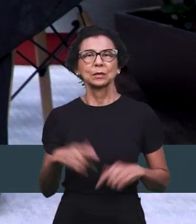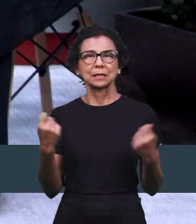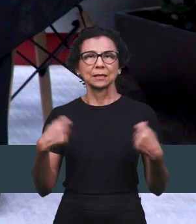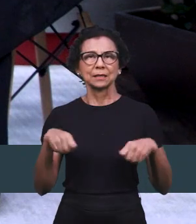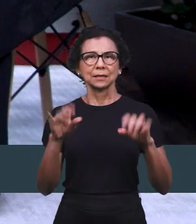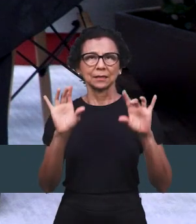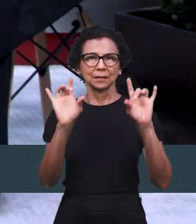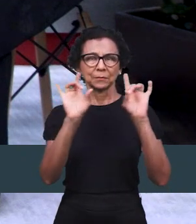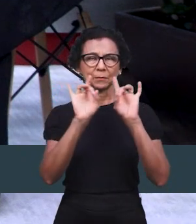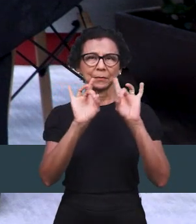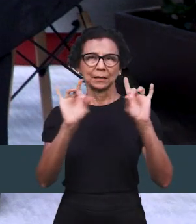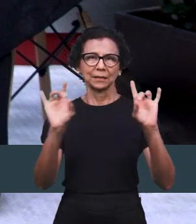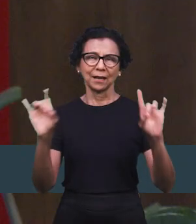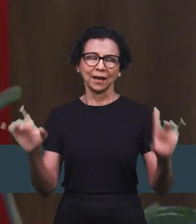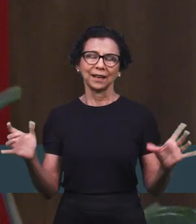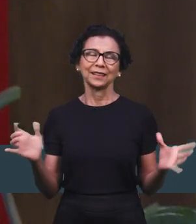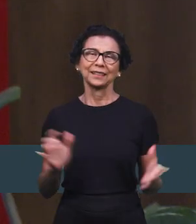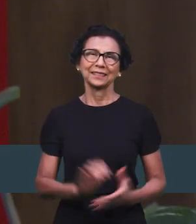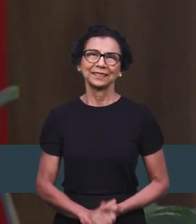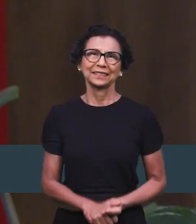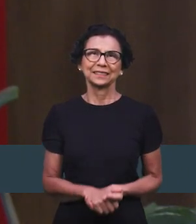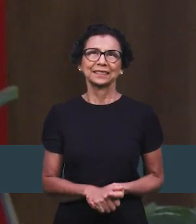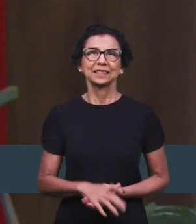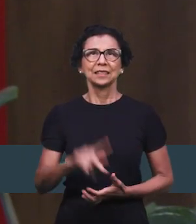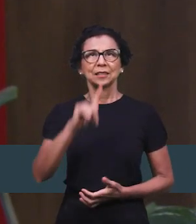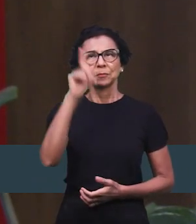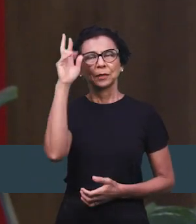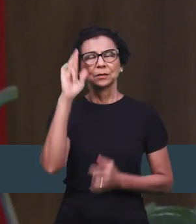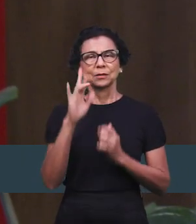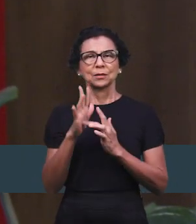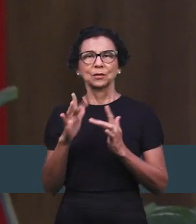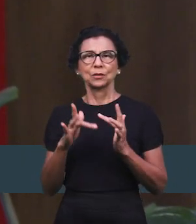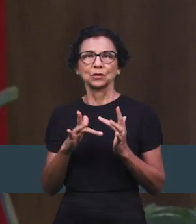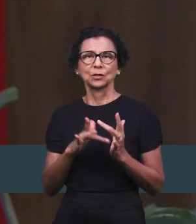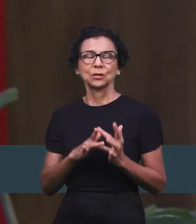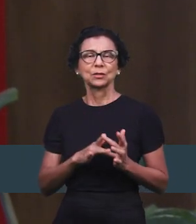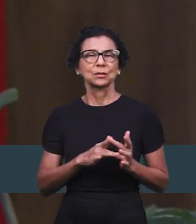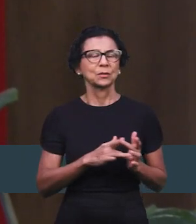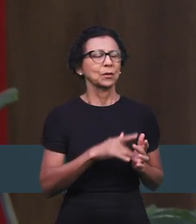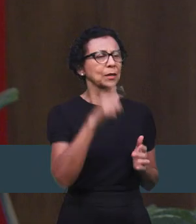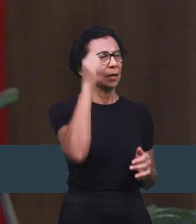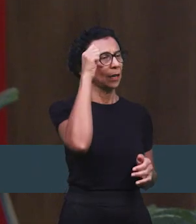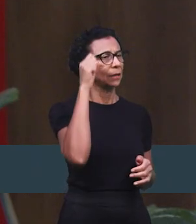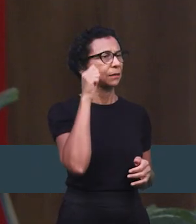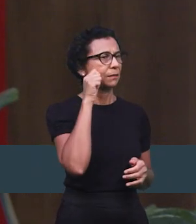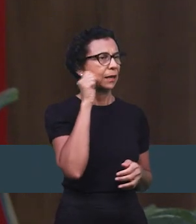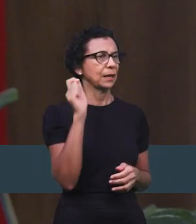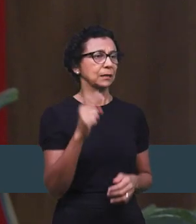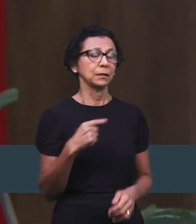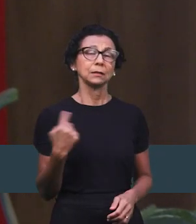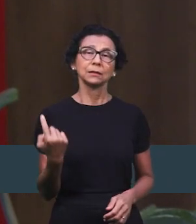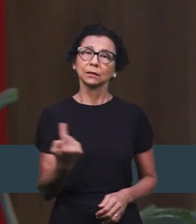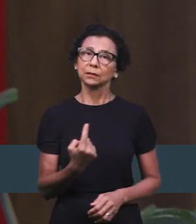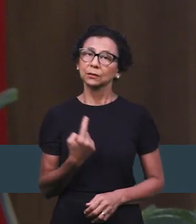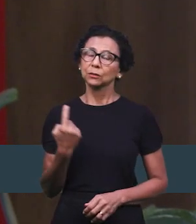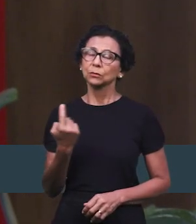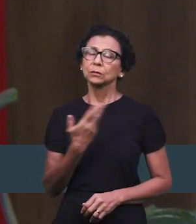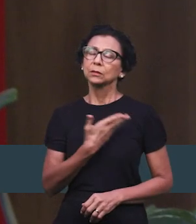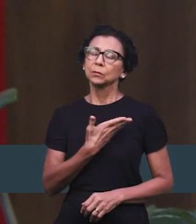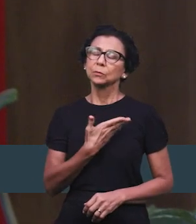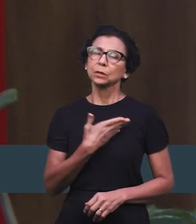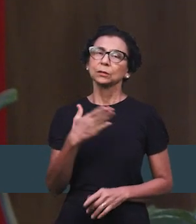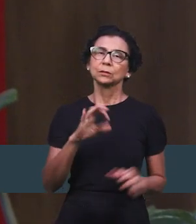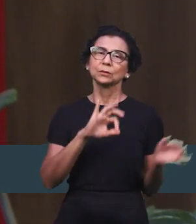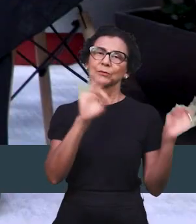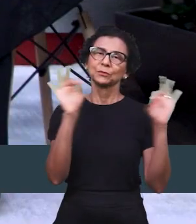doutora Gabriela. A paz de São Jesus, irmã Andréia. A paz de São Jesus a todos os irmãos, também todos os amigos que estão nos